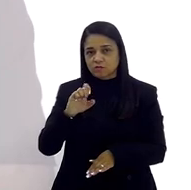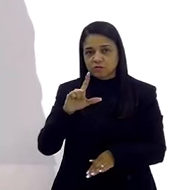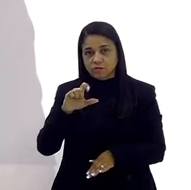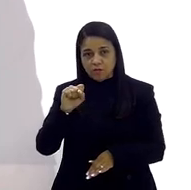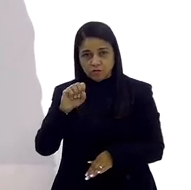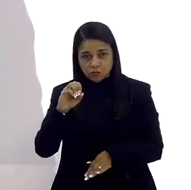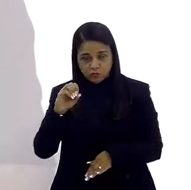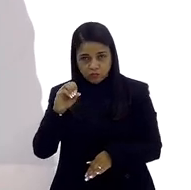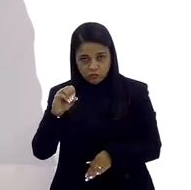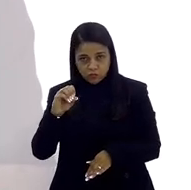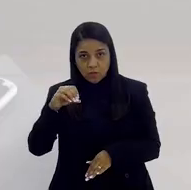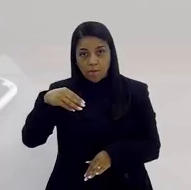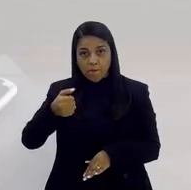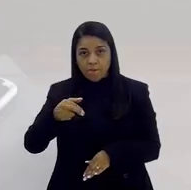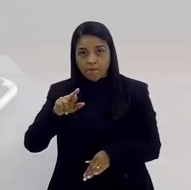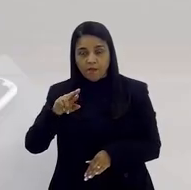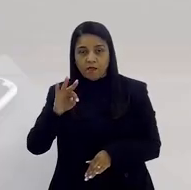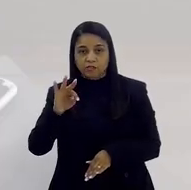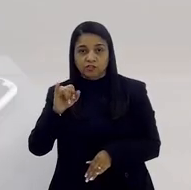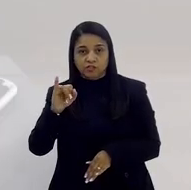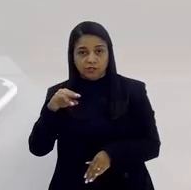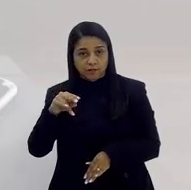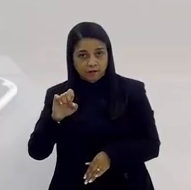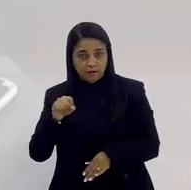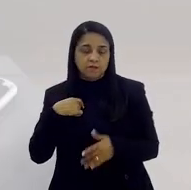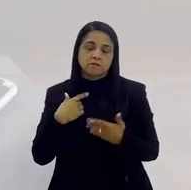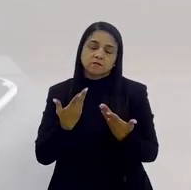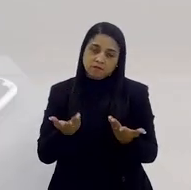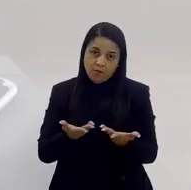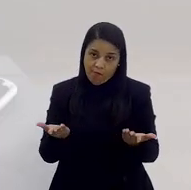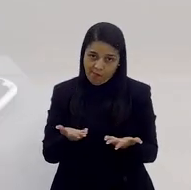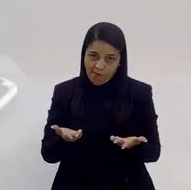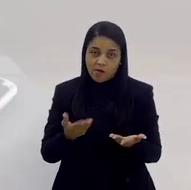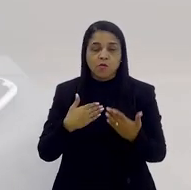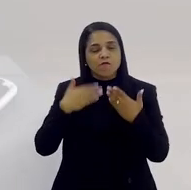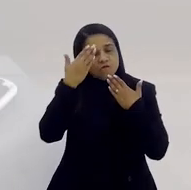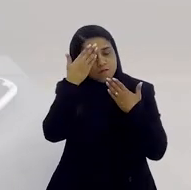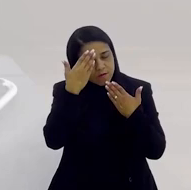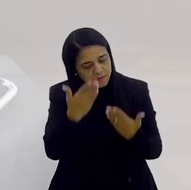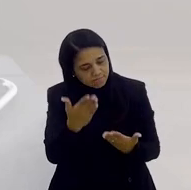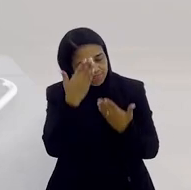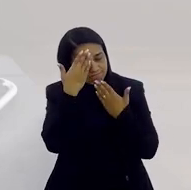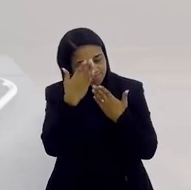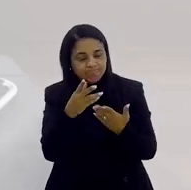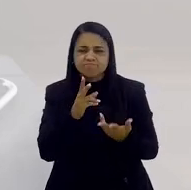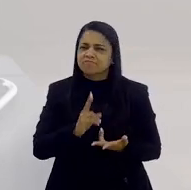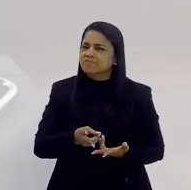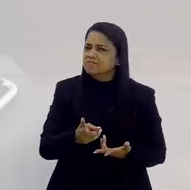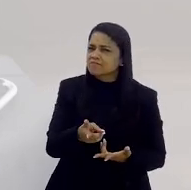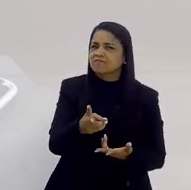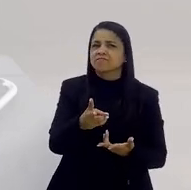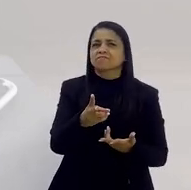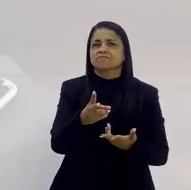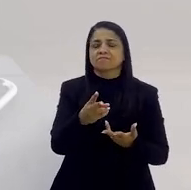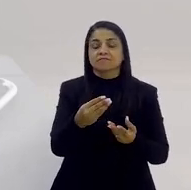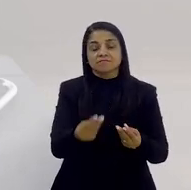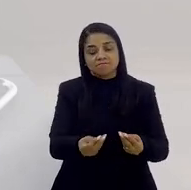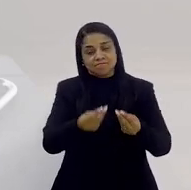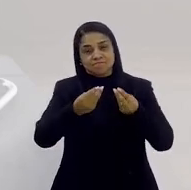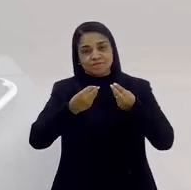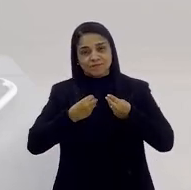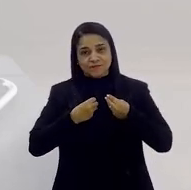é vai ser mais uma pessoa que eu vou reverenciar e agradecer sempre por ter me dado